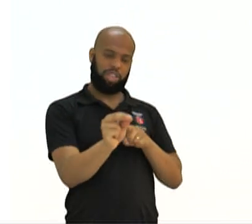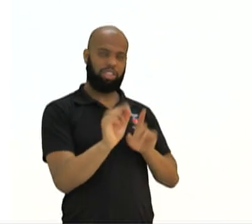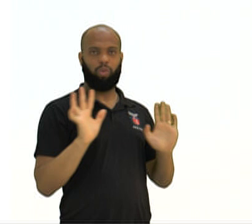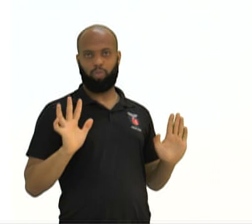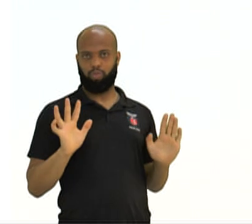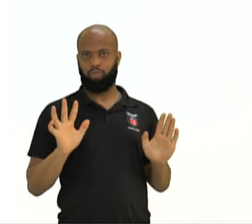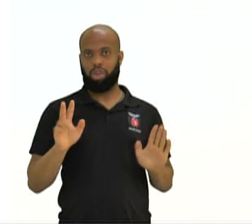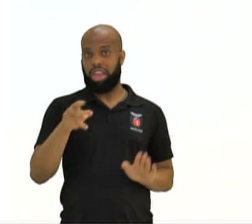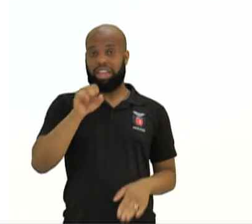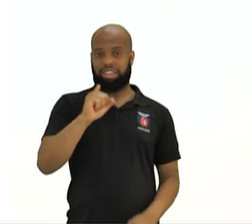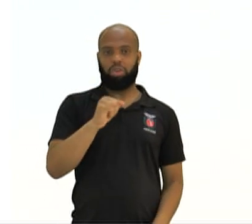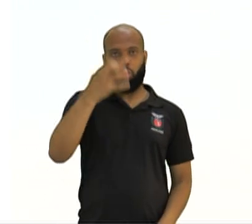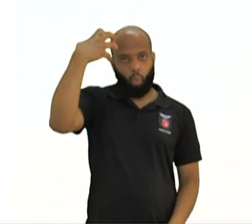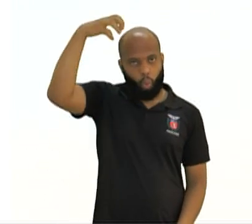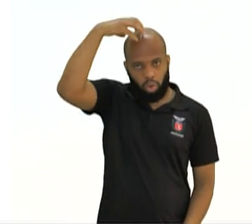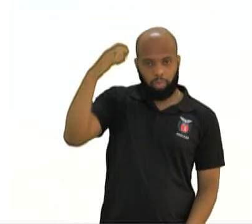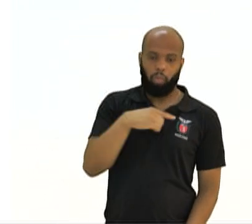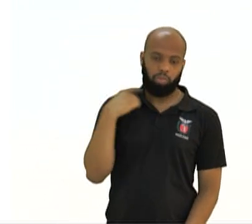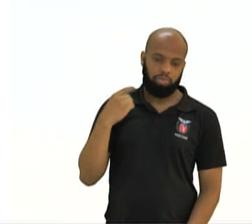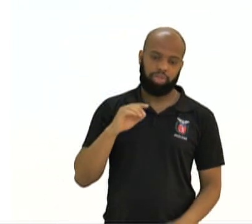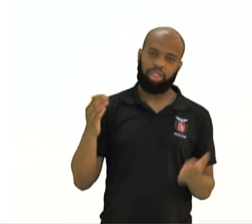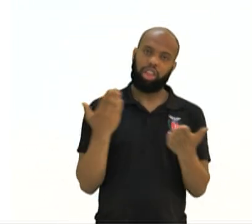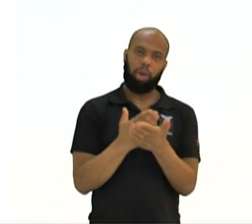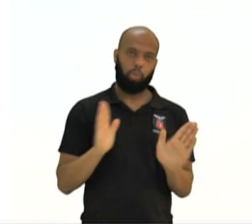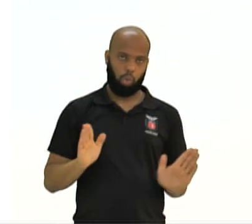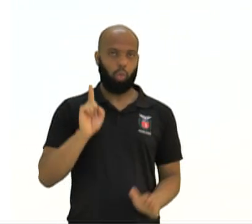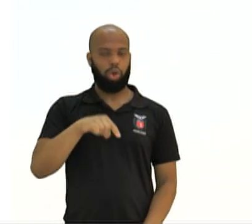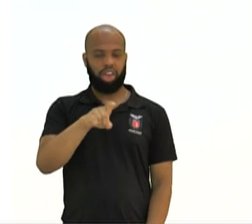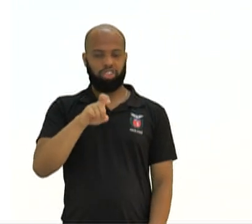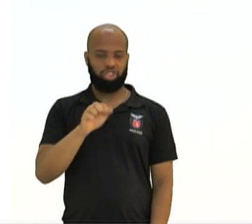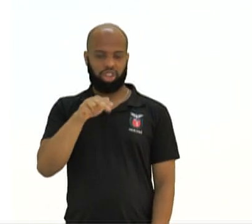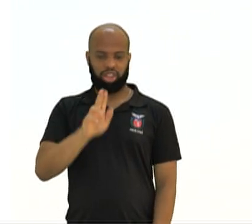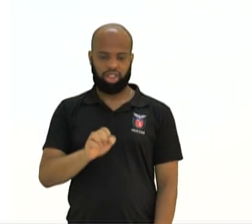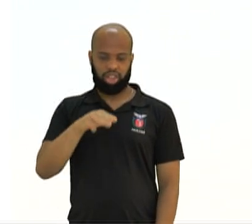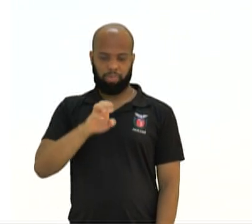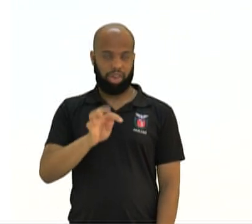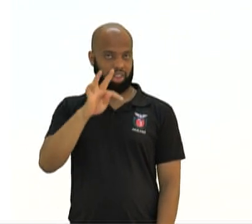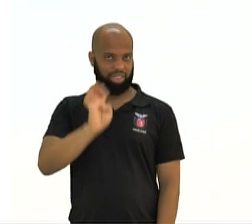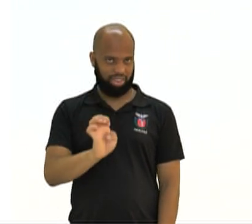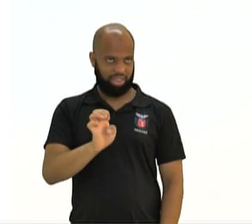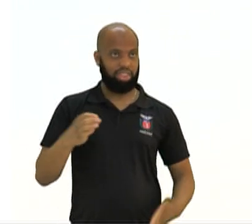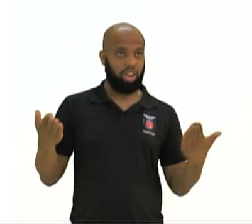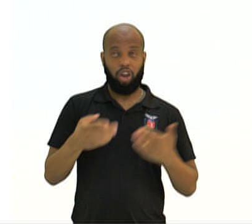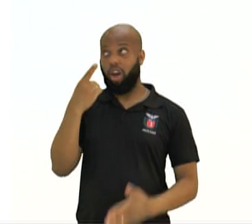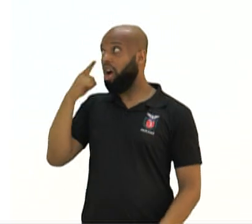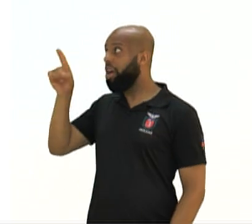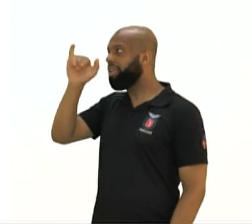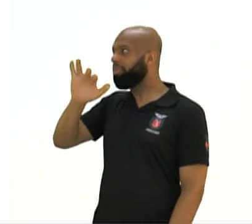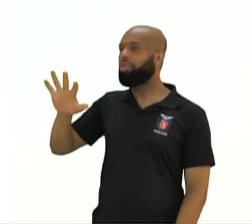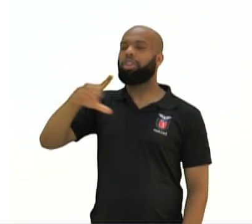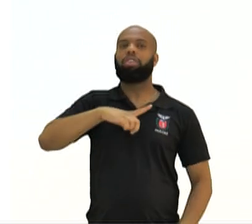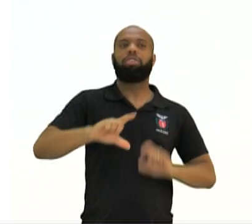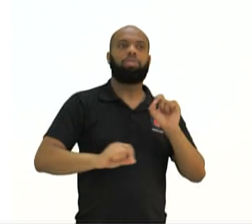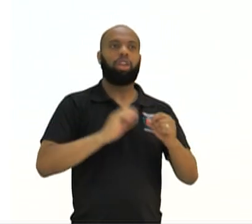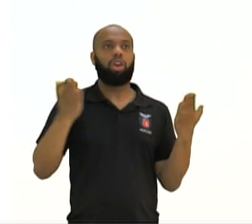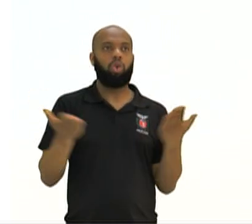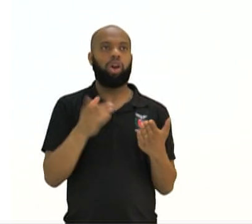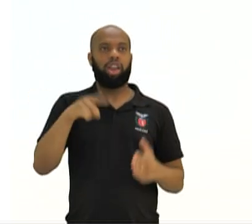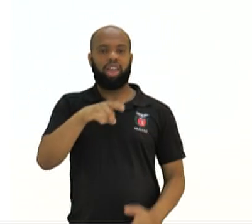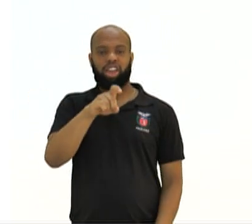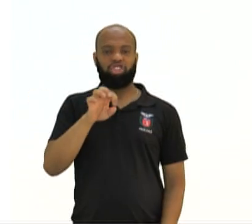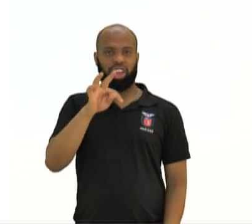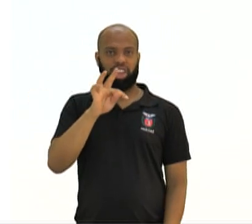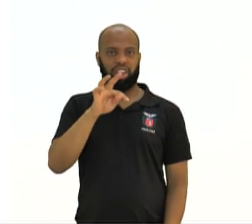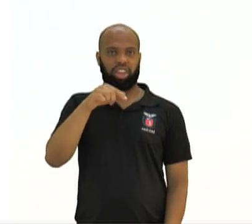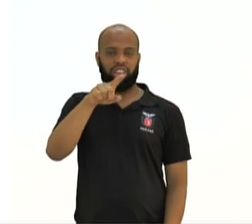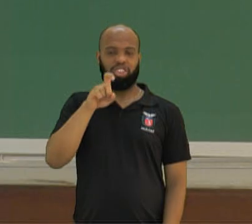finaliza naquele exato momento. Então vamos entender aqui nas imagens a seguir. Então nessa imagem aqui é um mate, um xeque-mate.